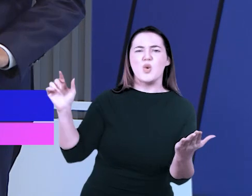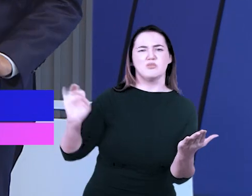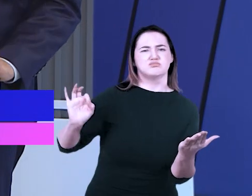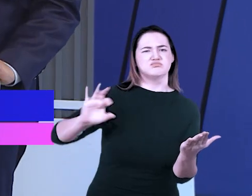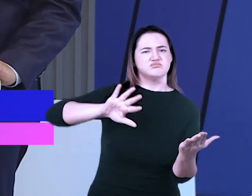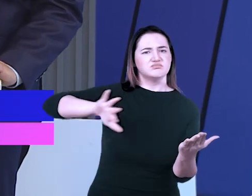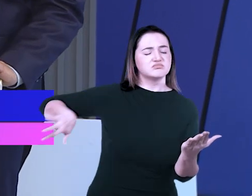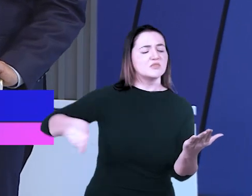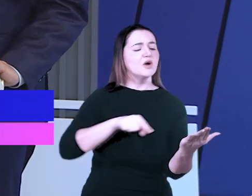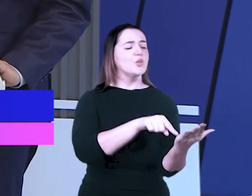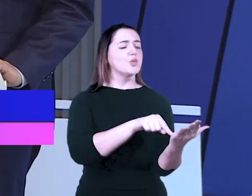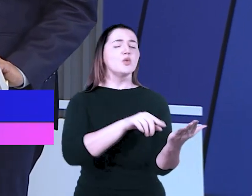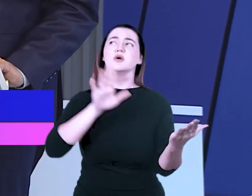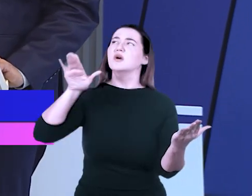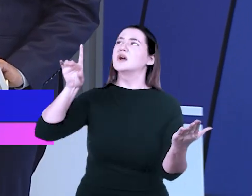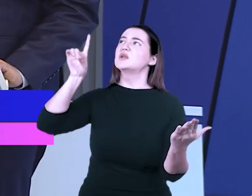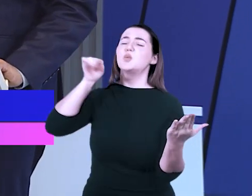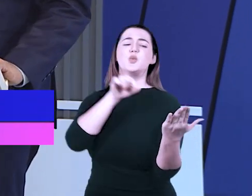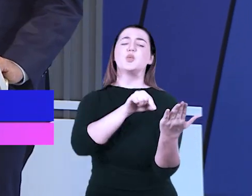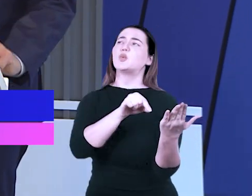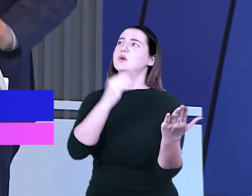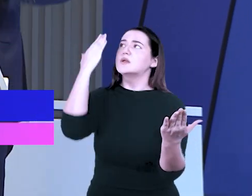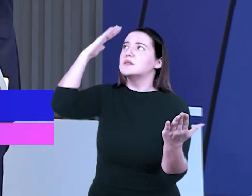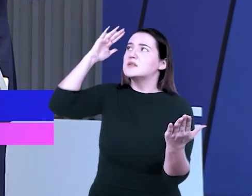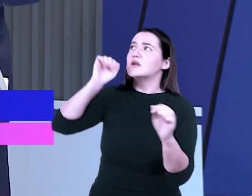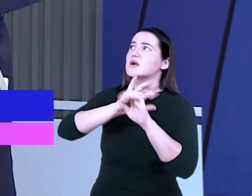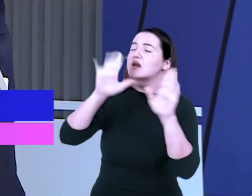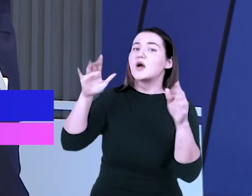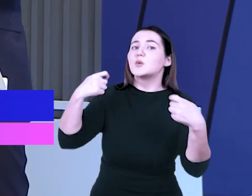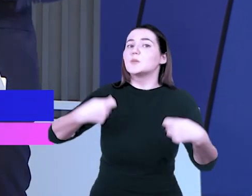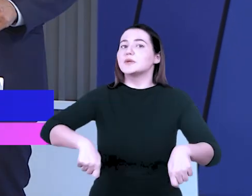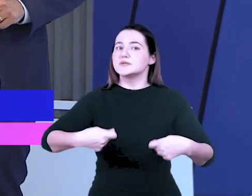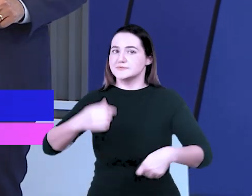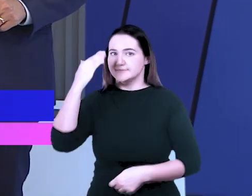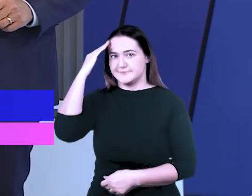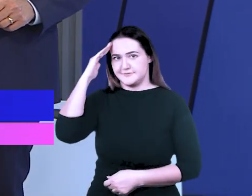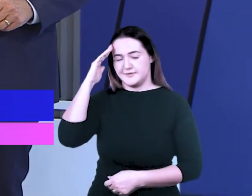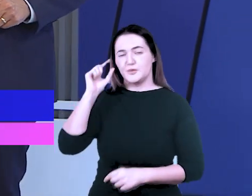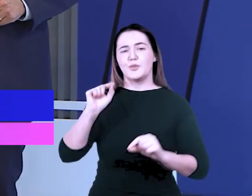e perguntar a Ele o que de fato a Bíblia